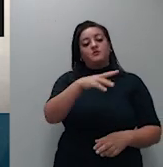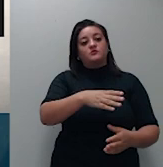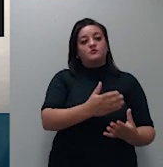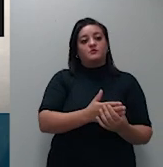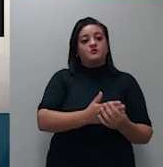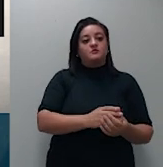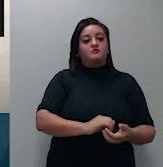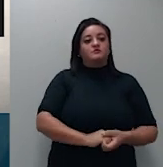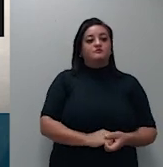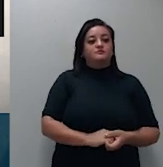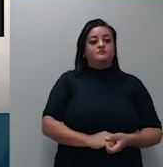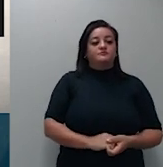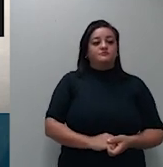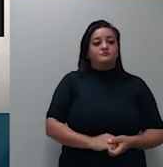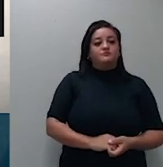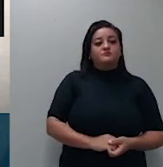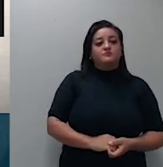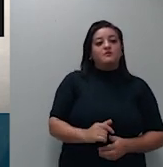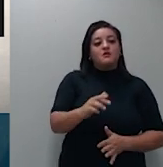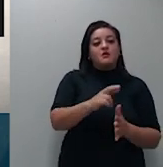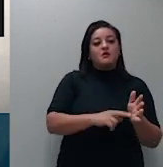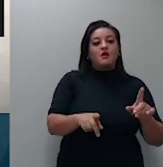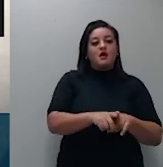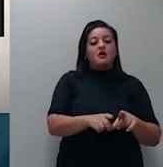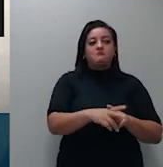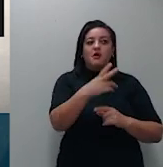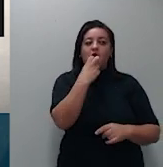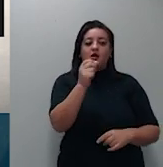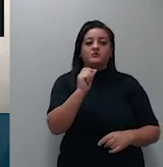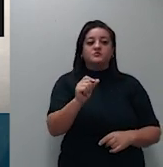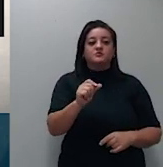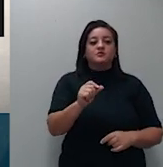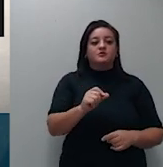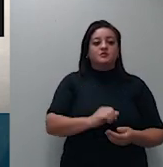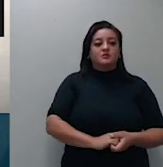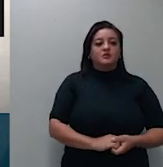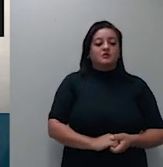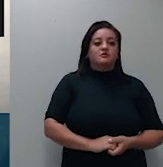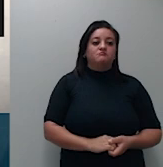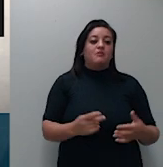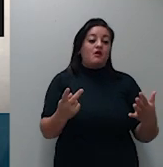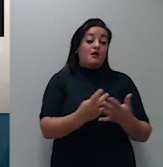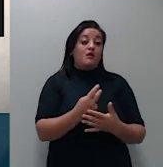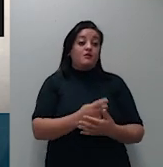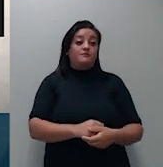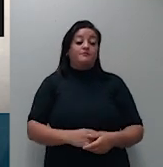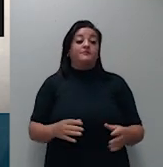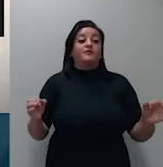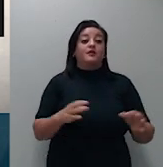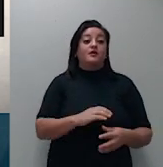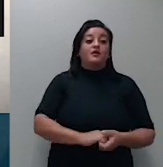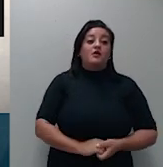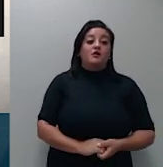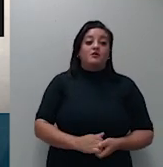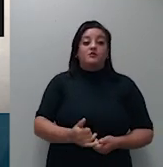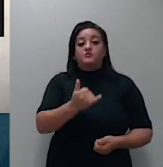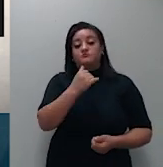esses aspectos aqui não me parece um sinal de vida